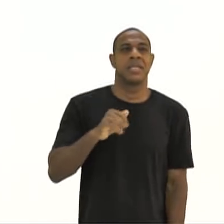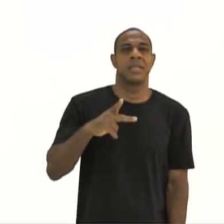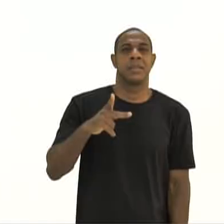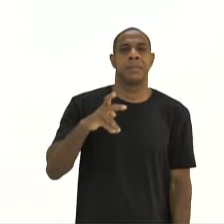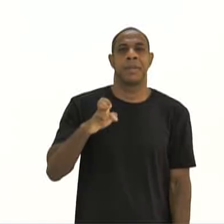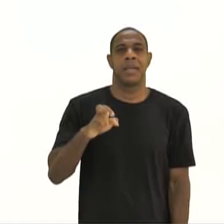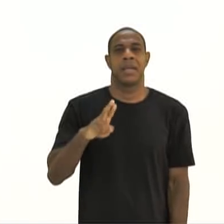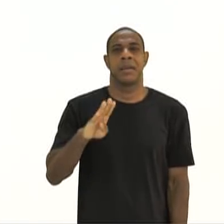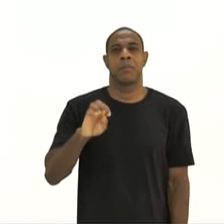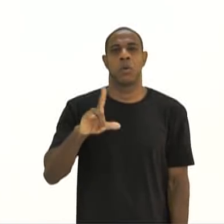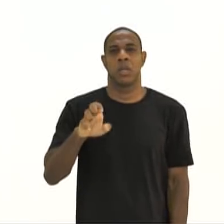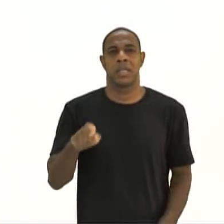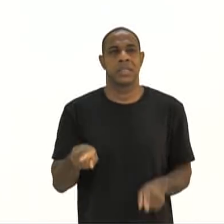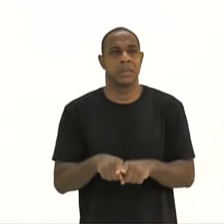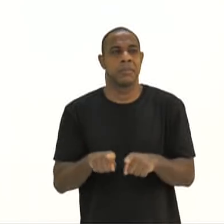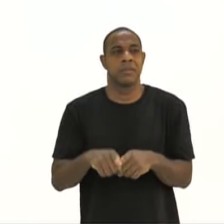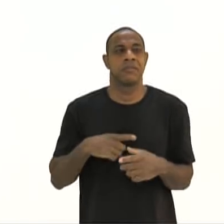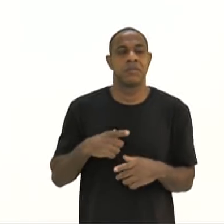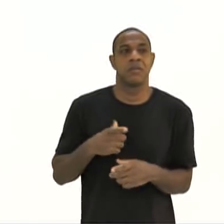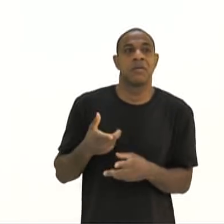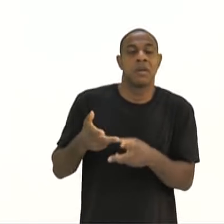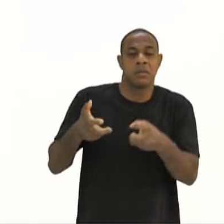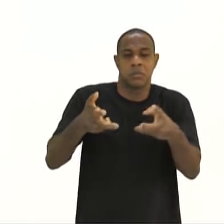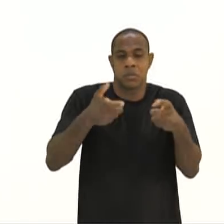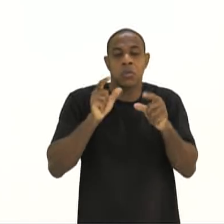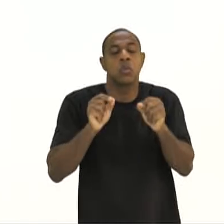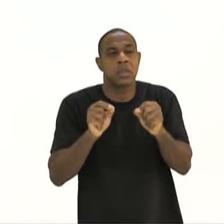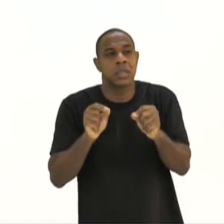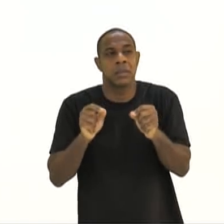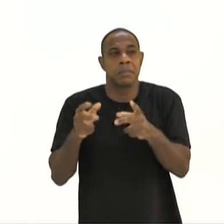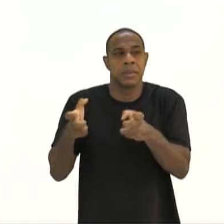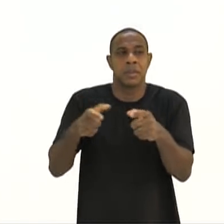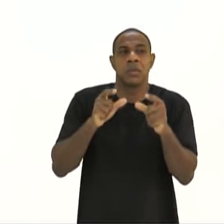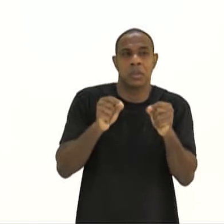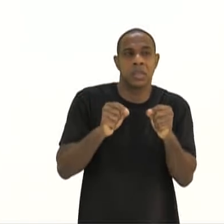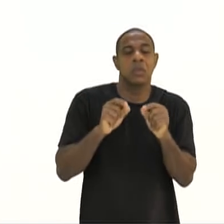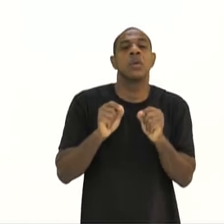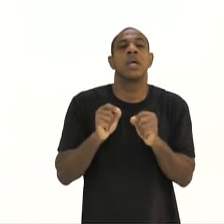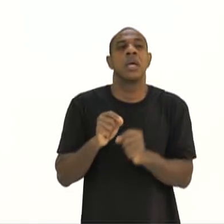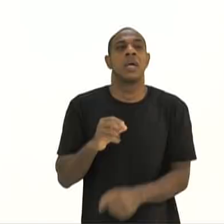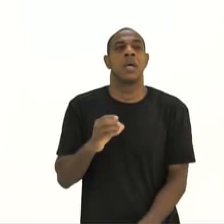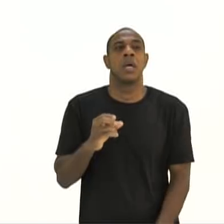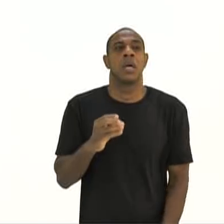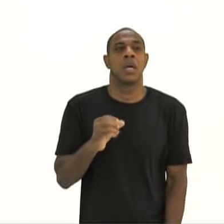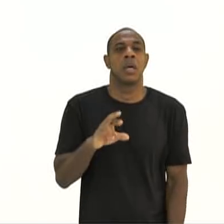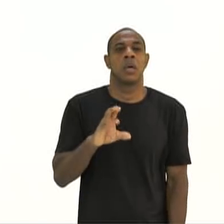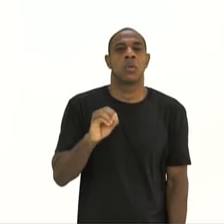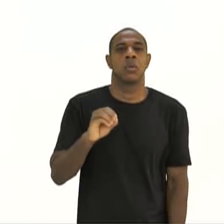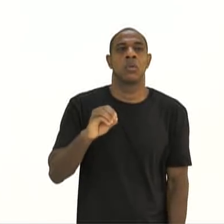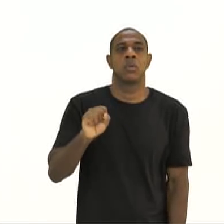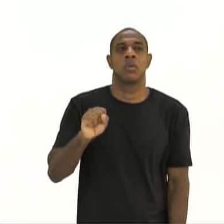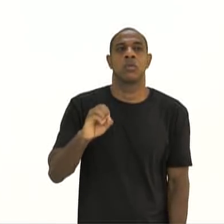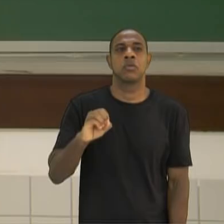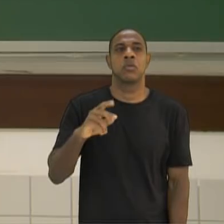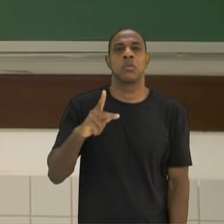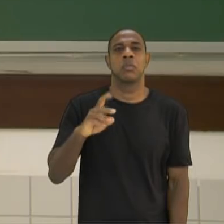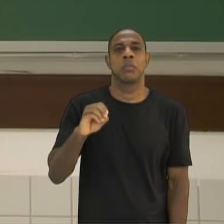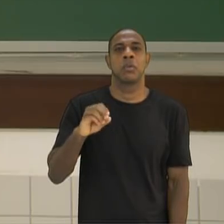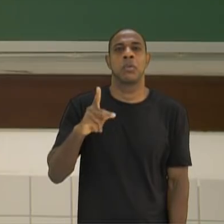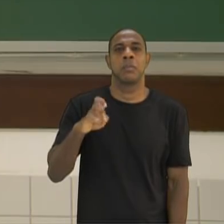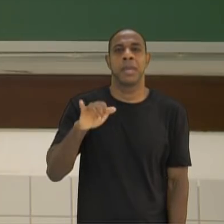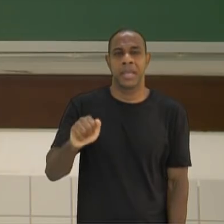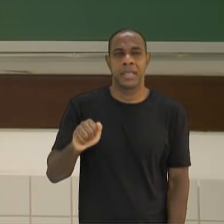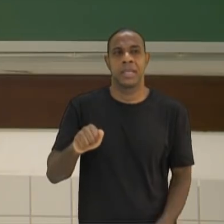eu vou pedir para vocês localizarem a personificação ou prosopopeia. Tá? Lembrando que personificação